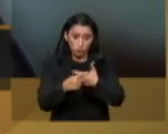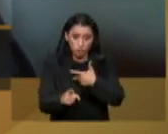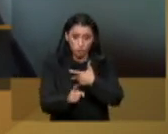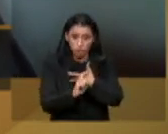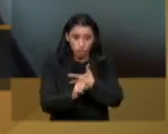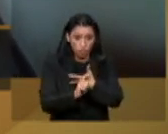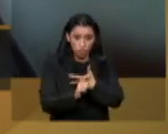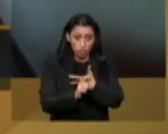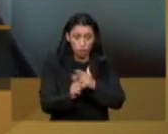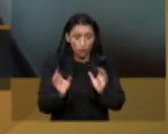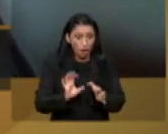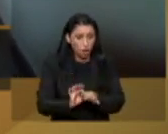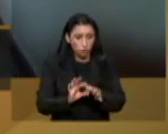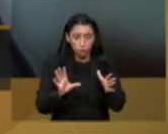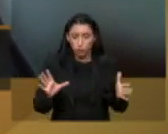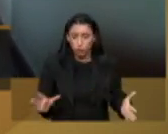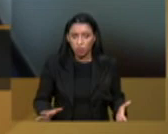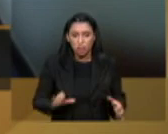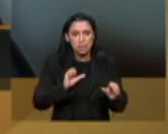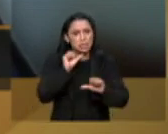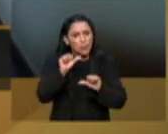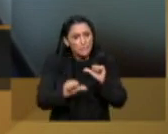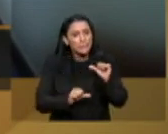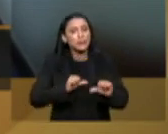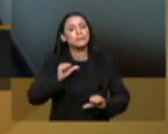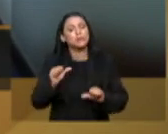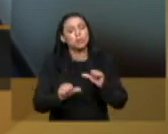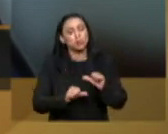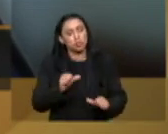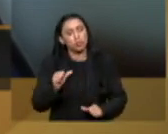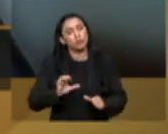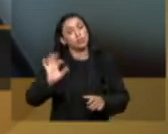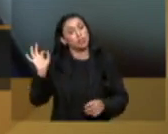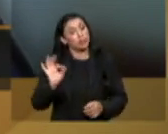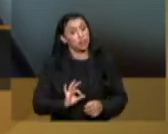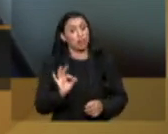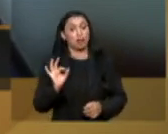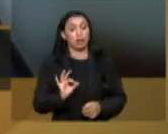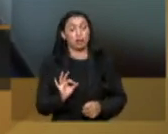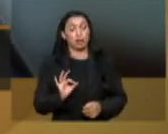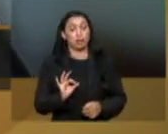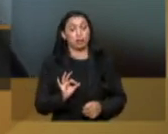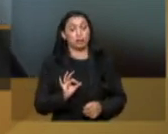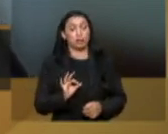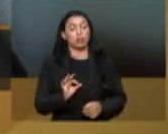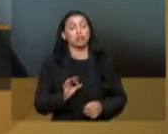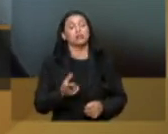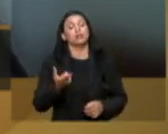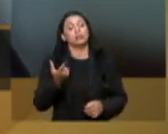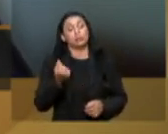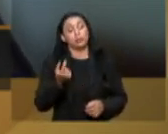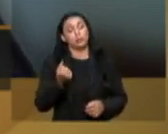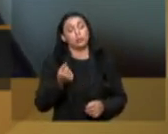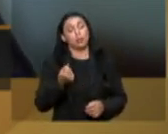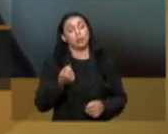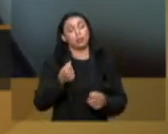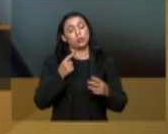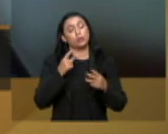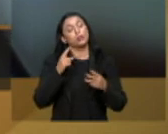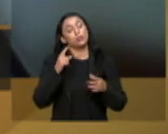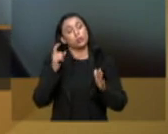não dá ao Poder Executivo autorização para modificar alíquotas da contribuição ao PIS e da